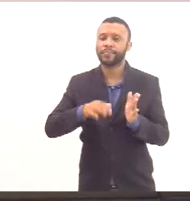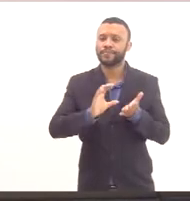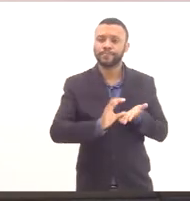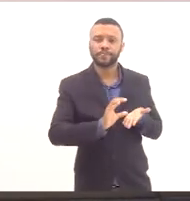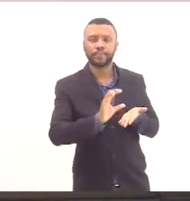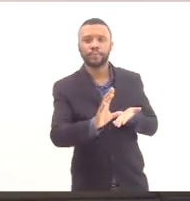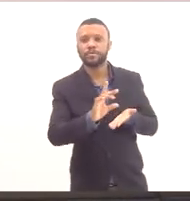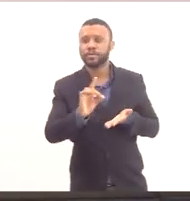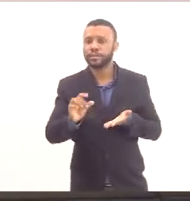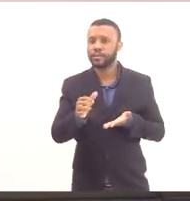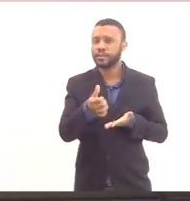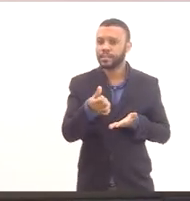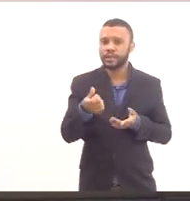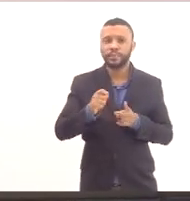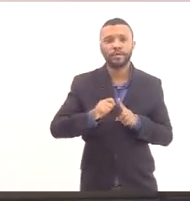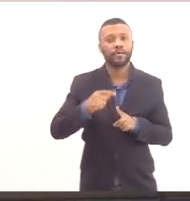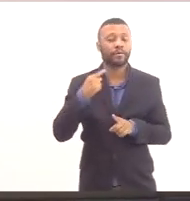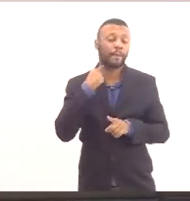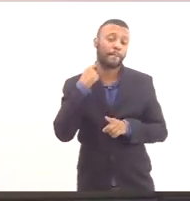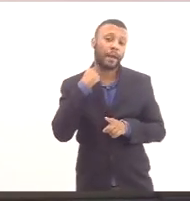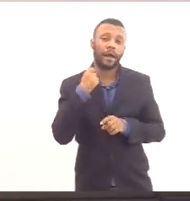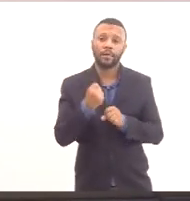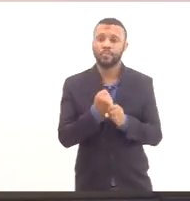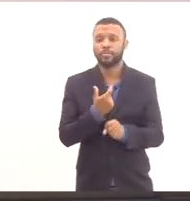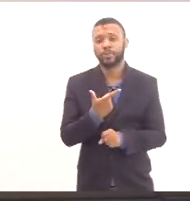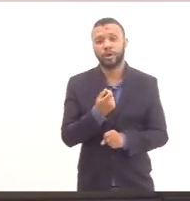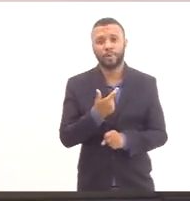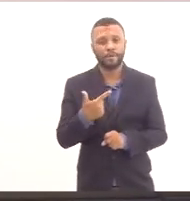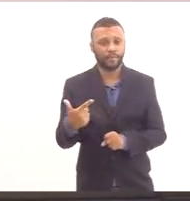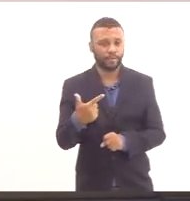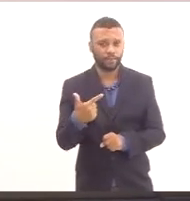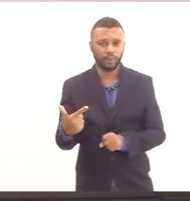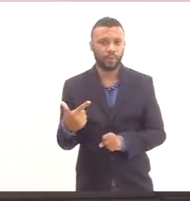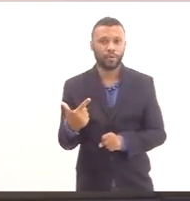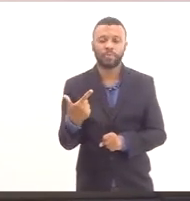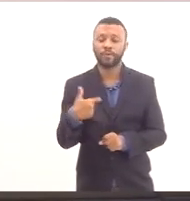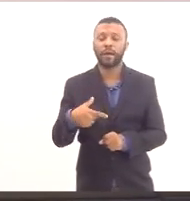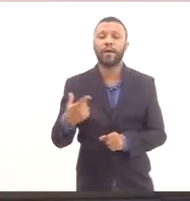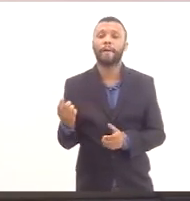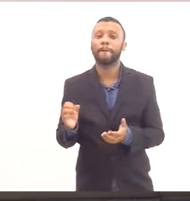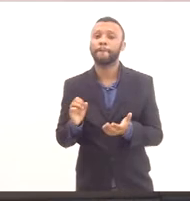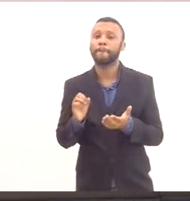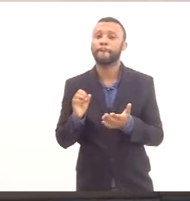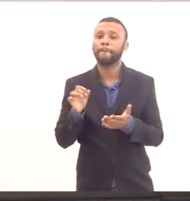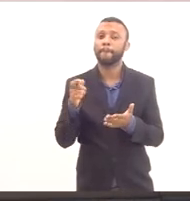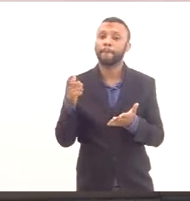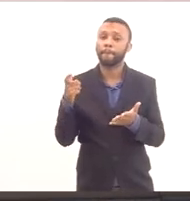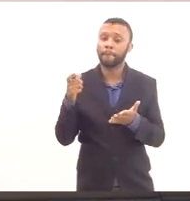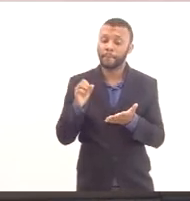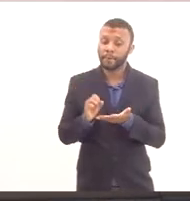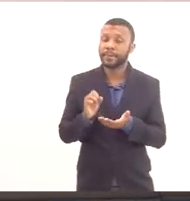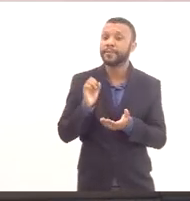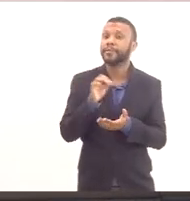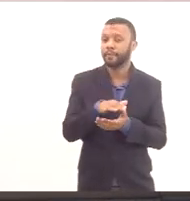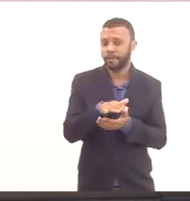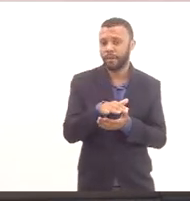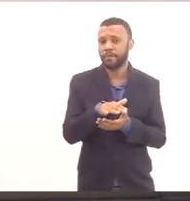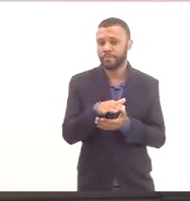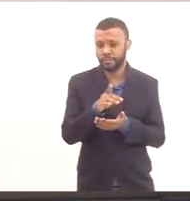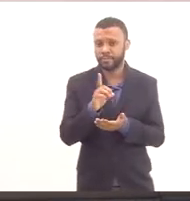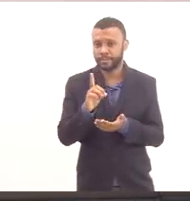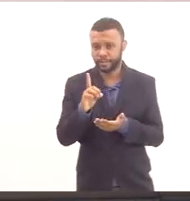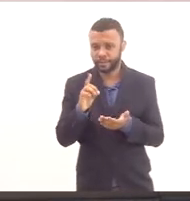no dia Dezesseis de maio de dois mil e 22 por depósito por pagamento de boleto depósito